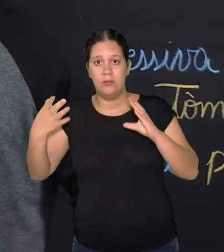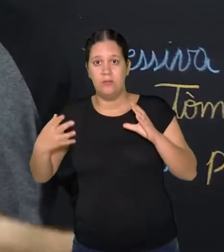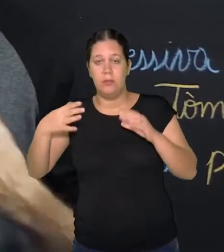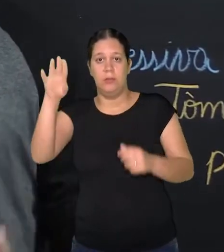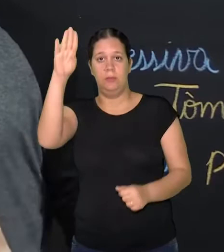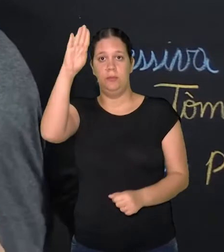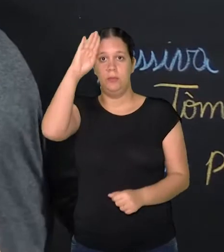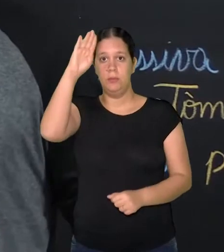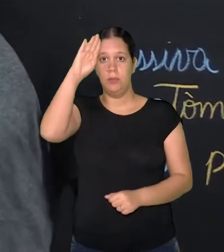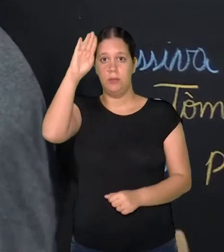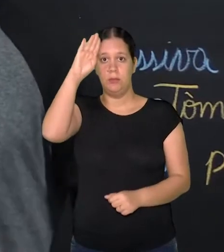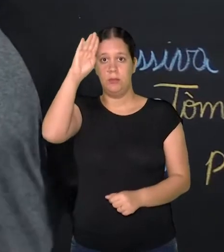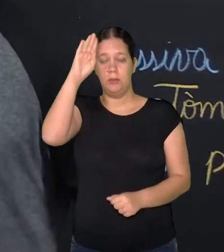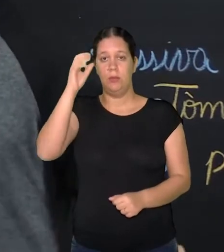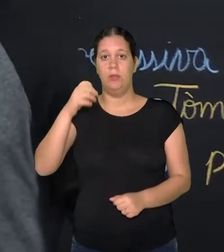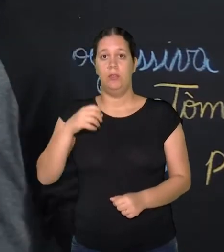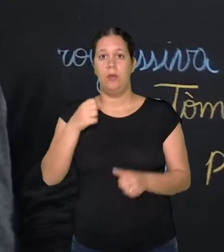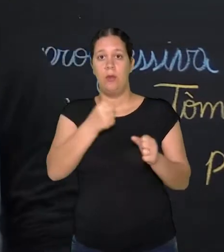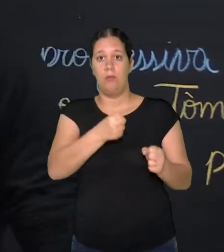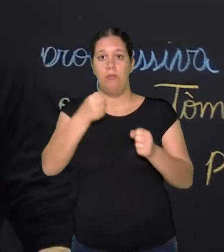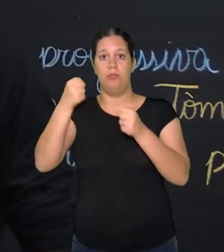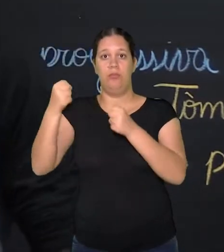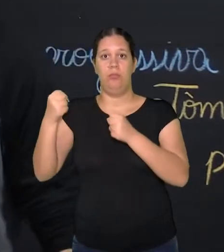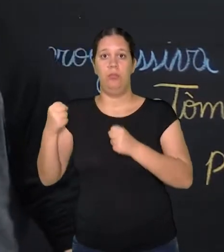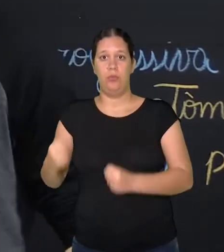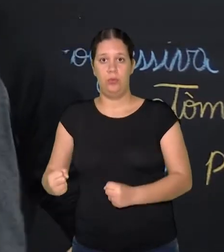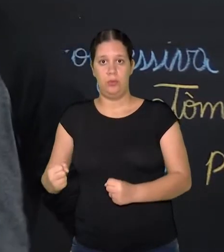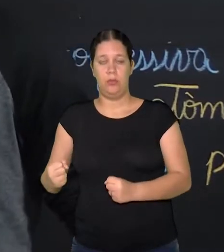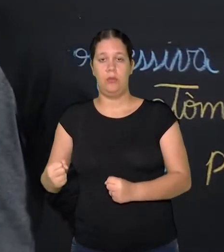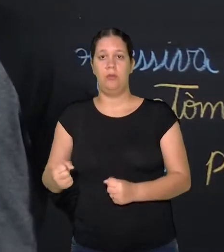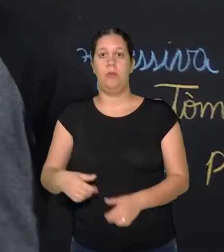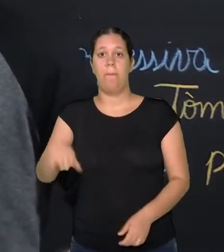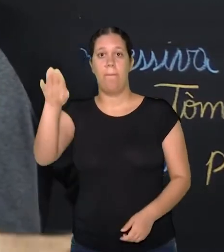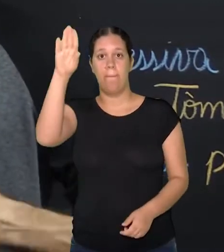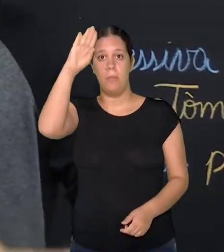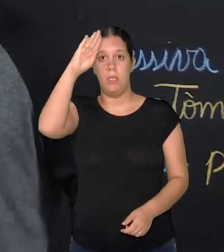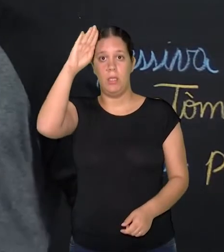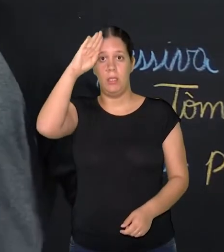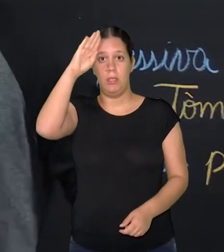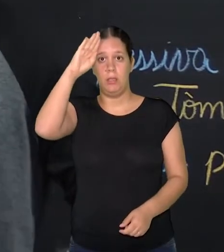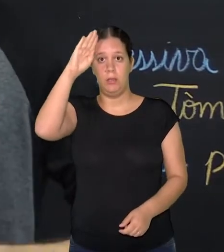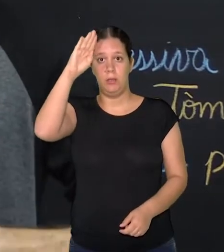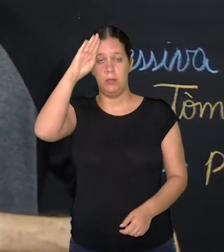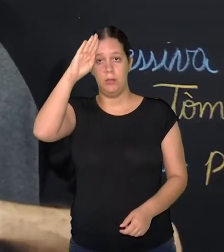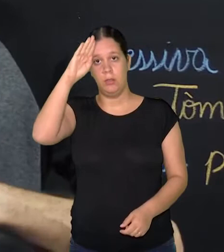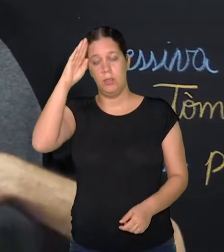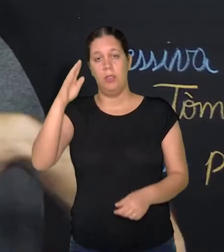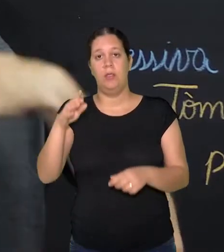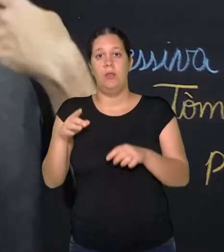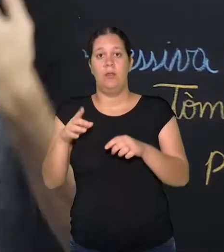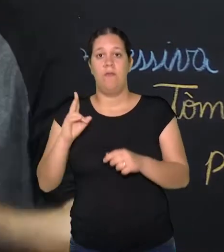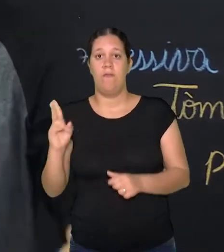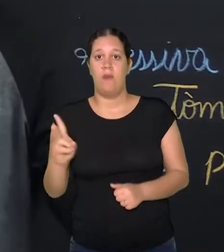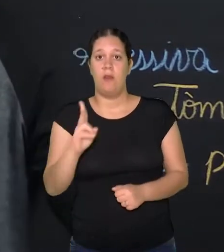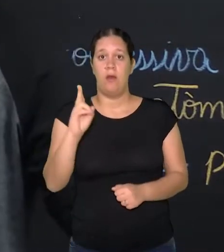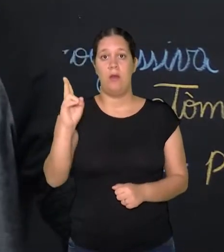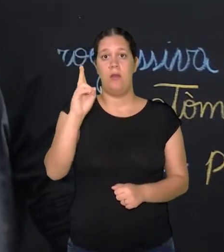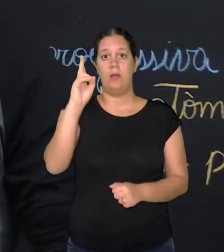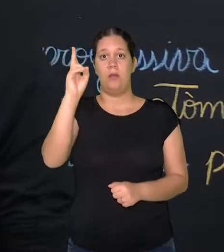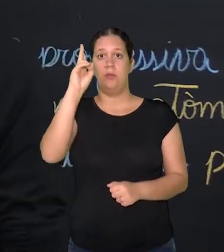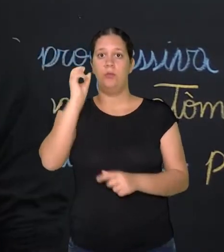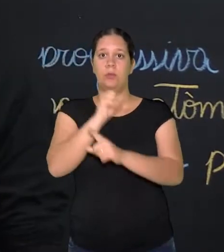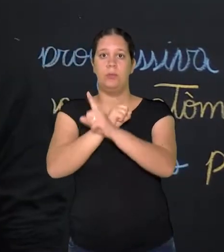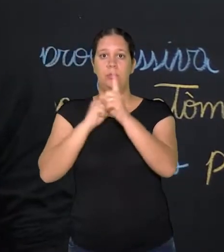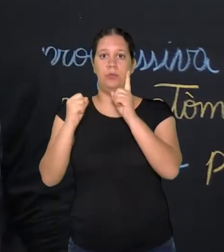de militarismo, ou seja, era um poder exercido de forma militar e com a projeção desses